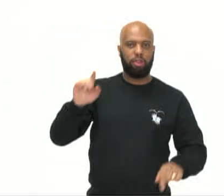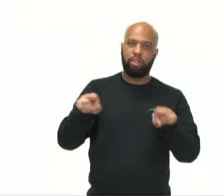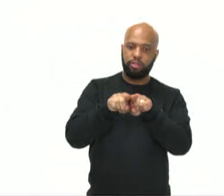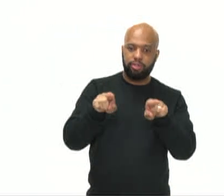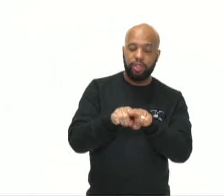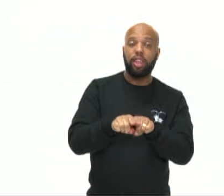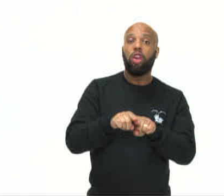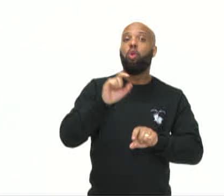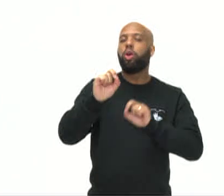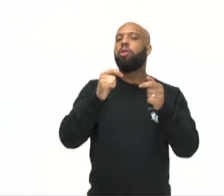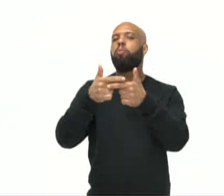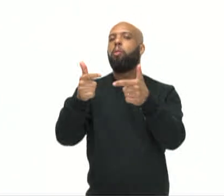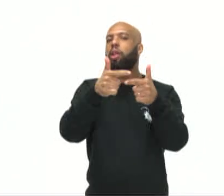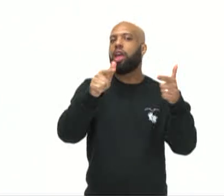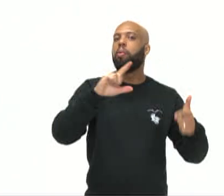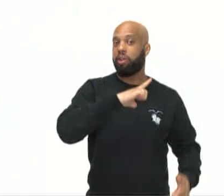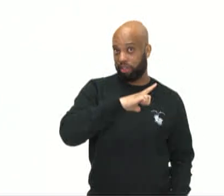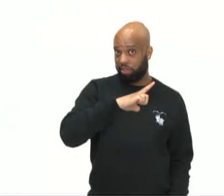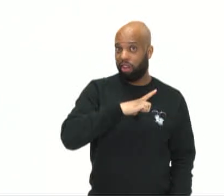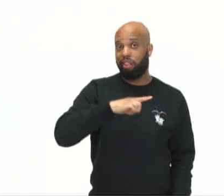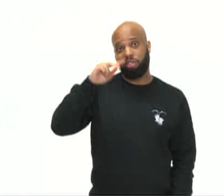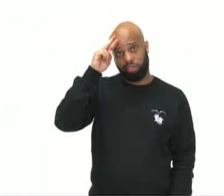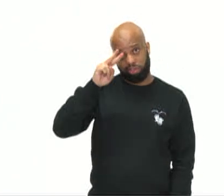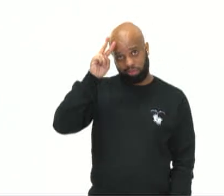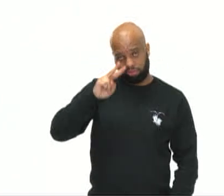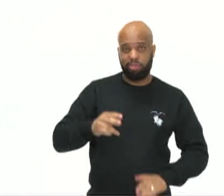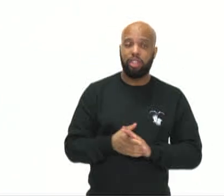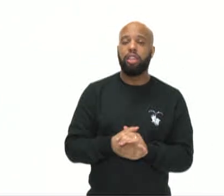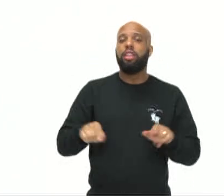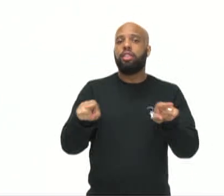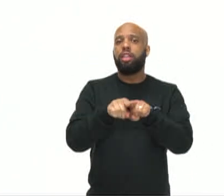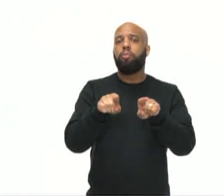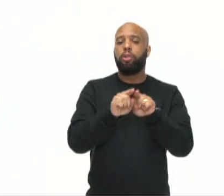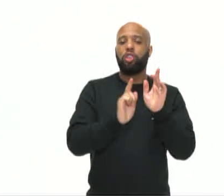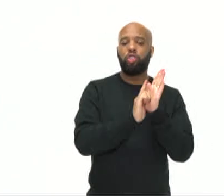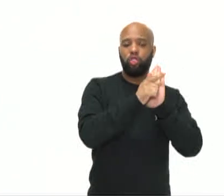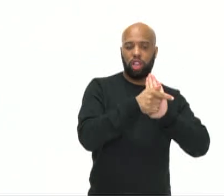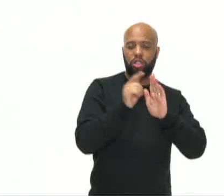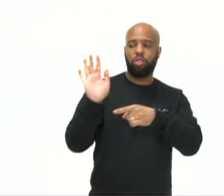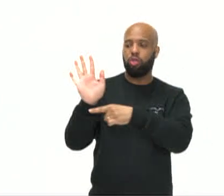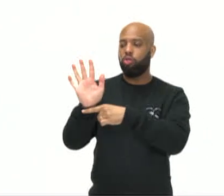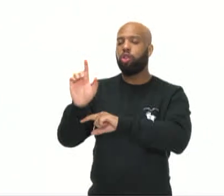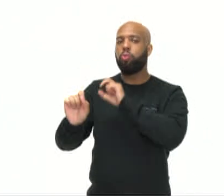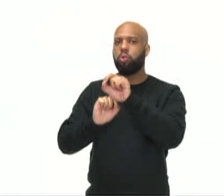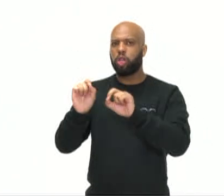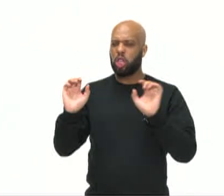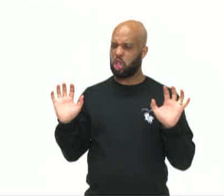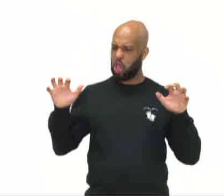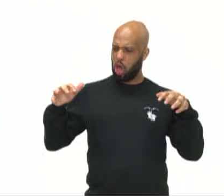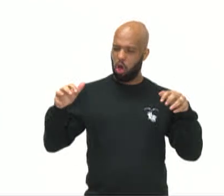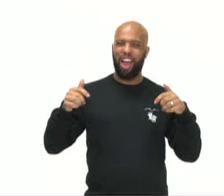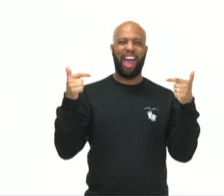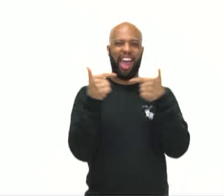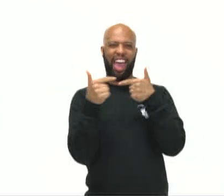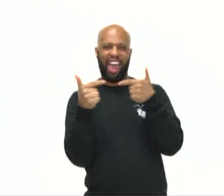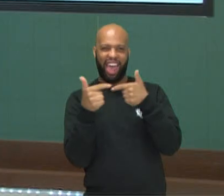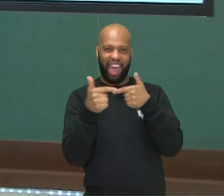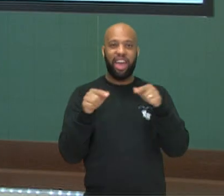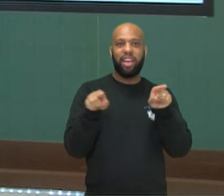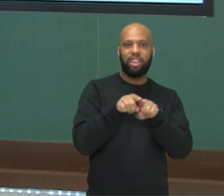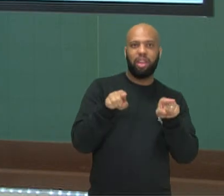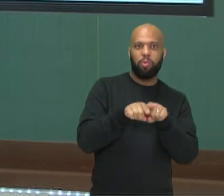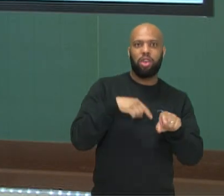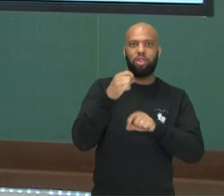é o conflito, né, o problema ali existente e qual o gênero do filme, se ele é de terror, se ele é de comédia, se é aventura,